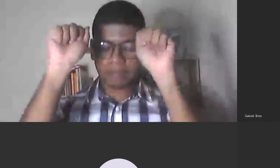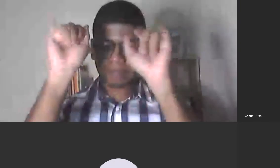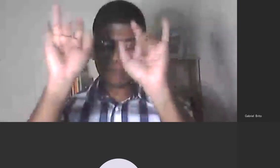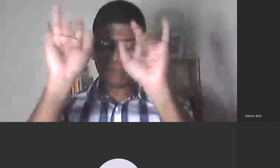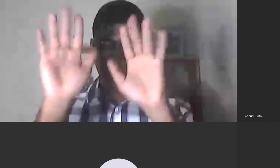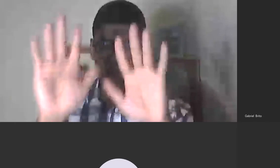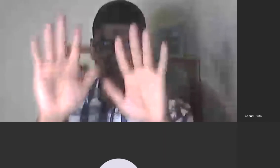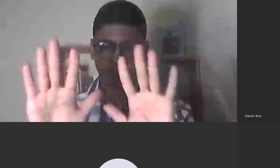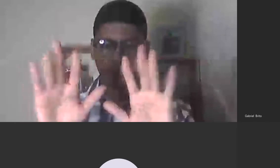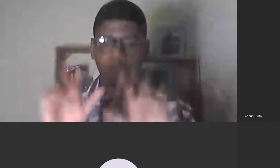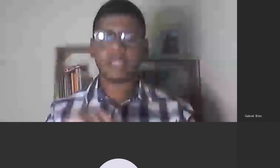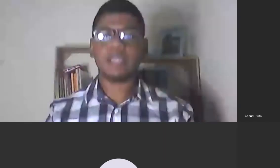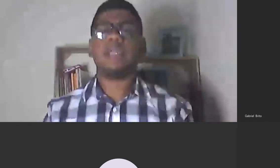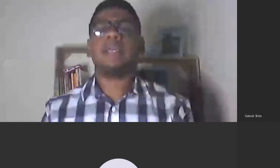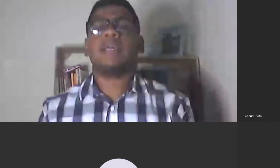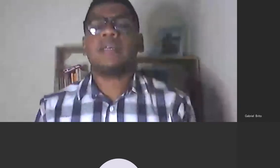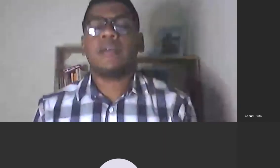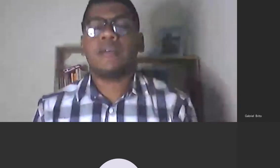Abençoar.